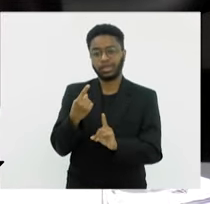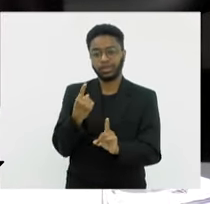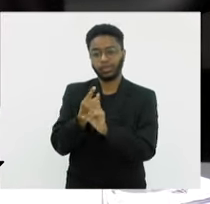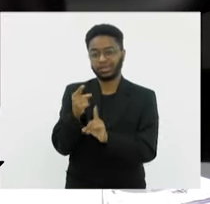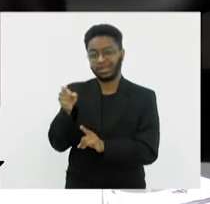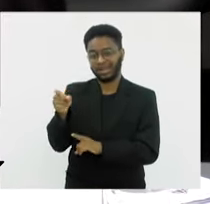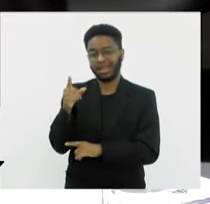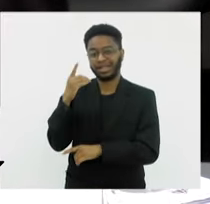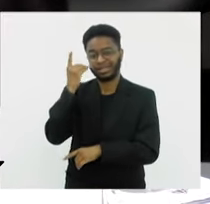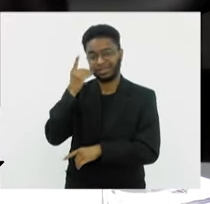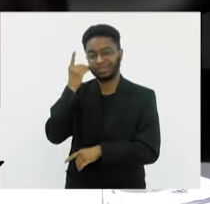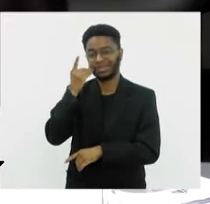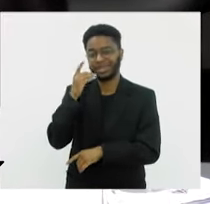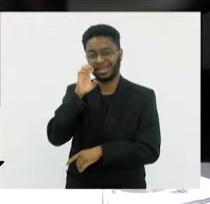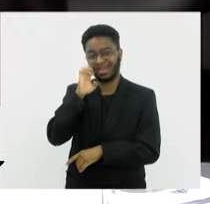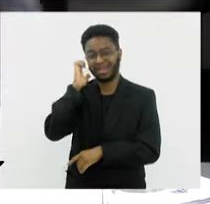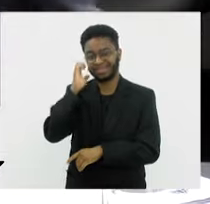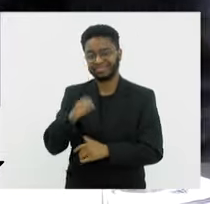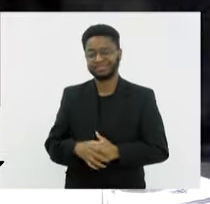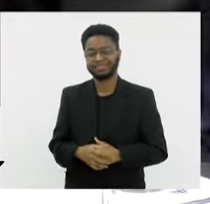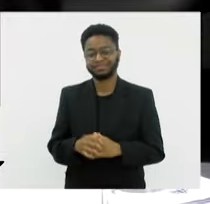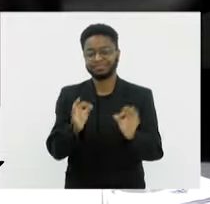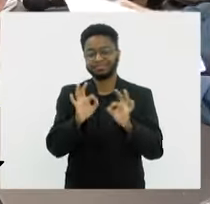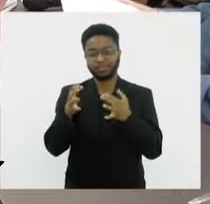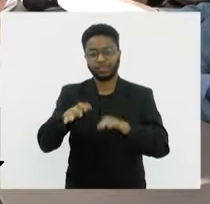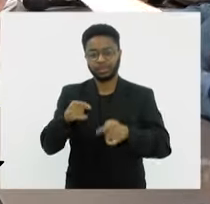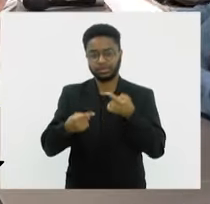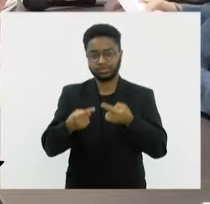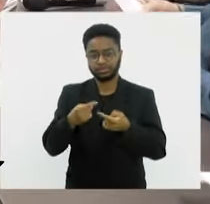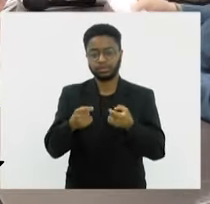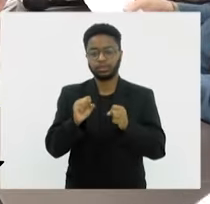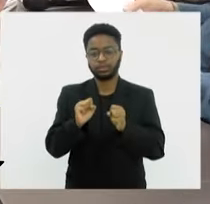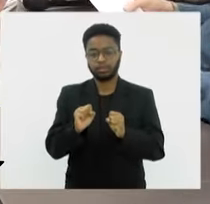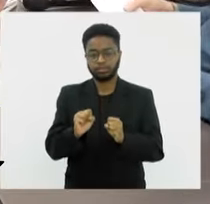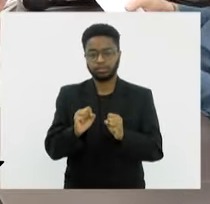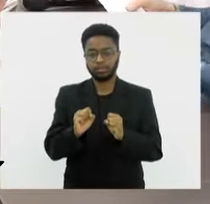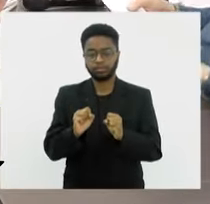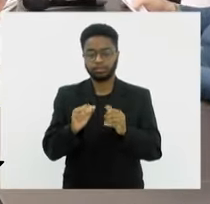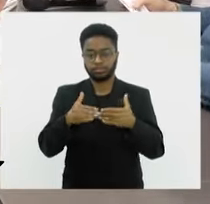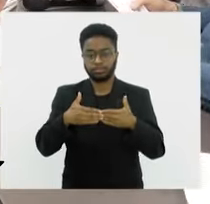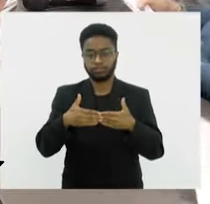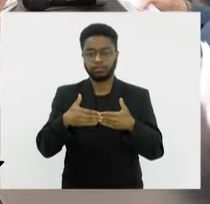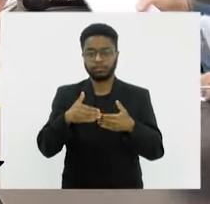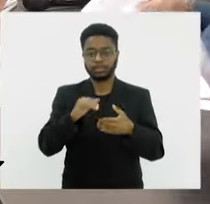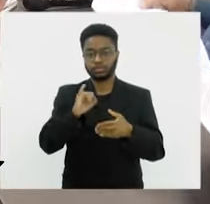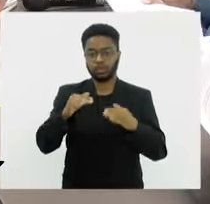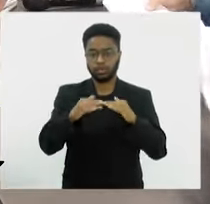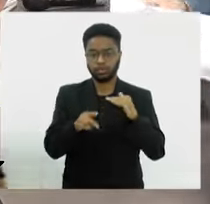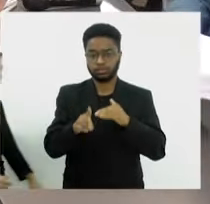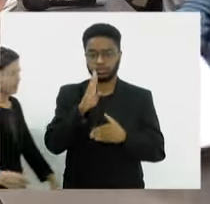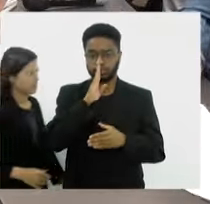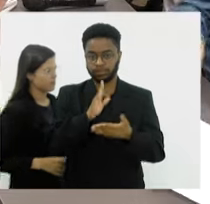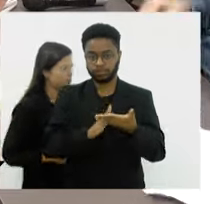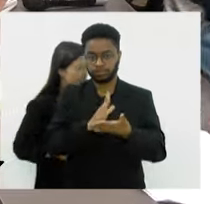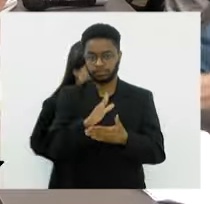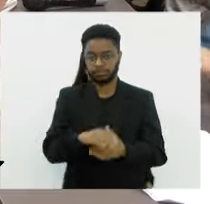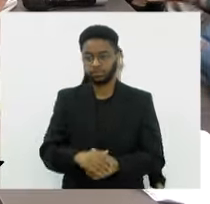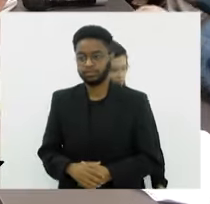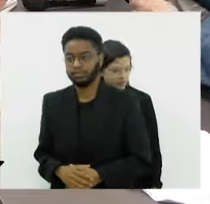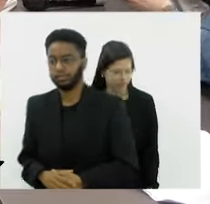né? Não havendo quem queira discutir, encerrada a discussão, votação, os senhores que aprovam a permanência como estão, aprovado.